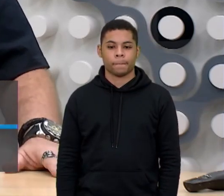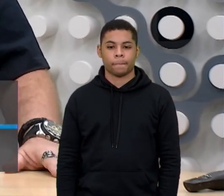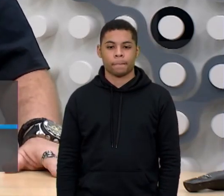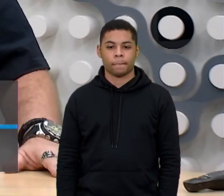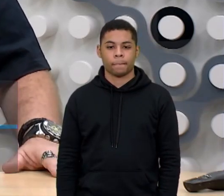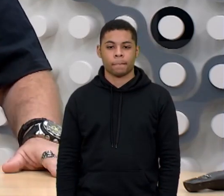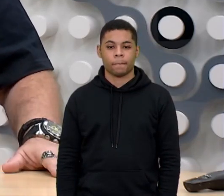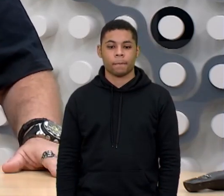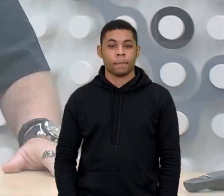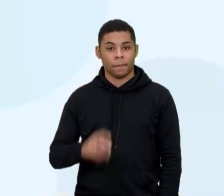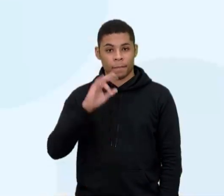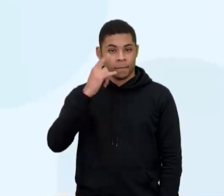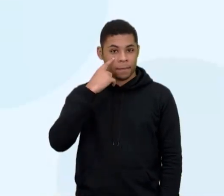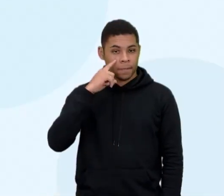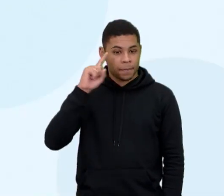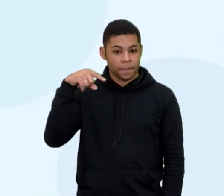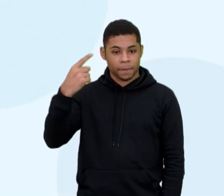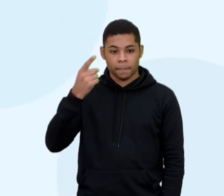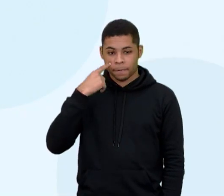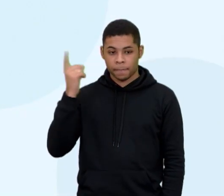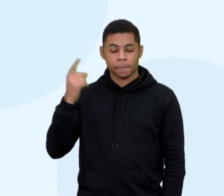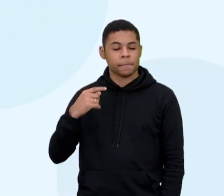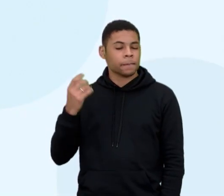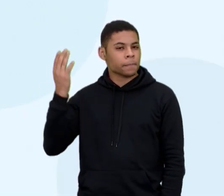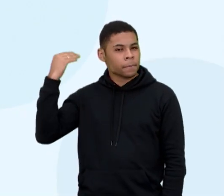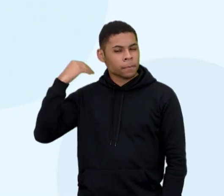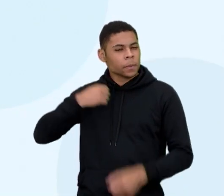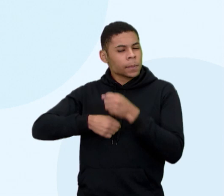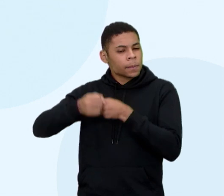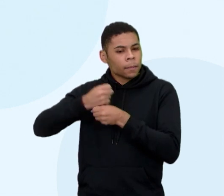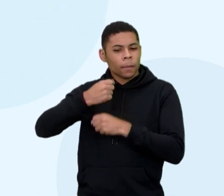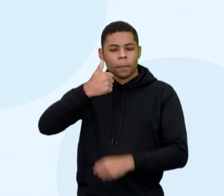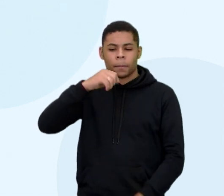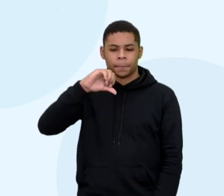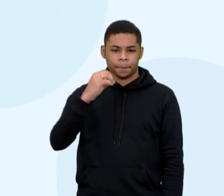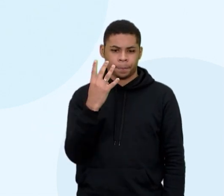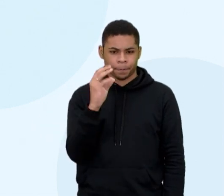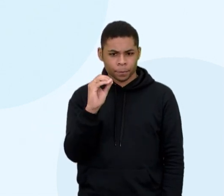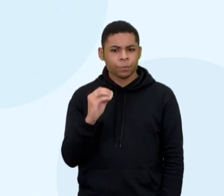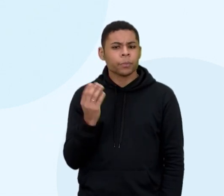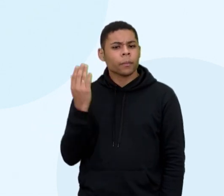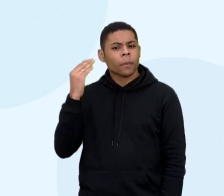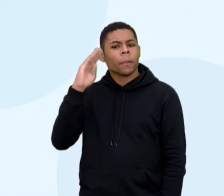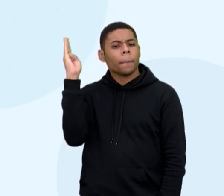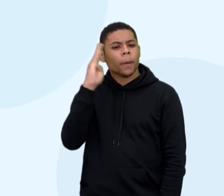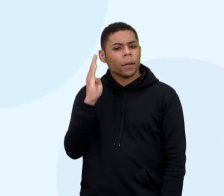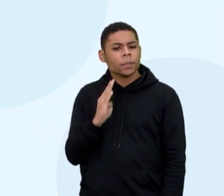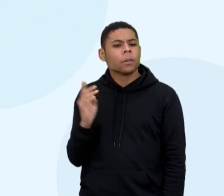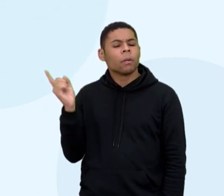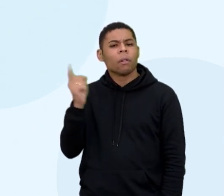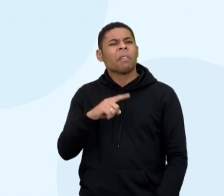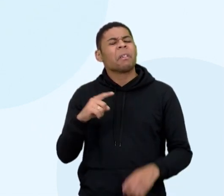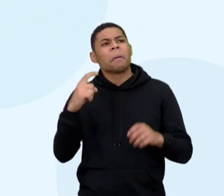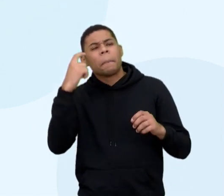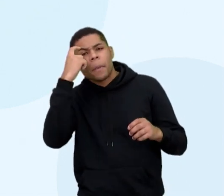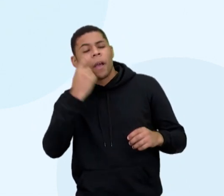na próxima tela. Em 1940, a expectativa de vida ao nascer no Brasil era